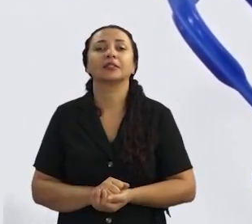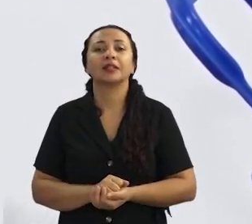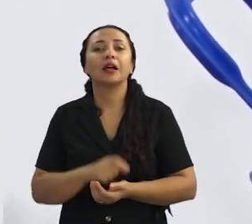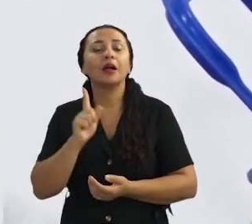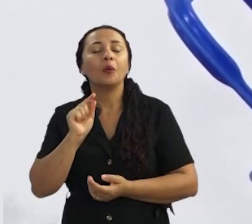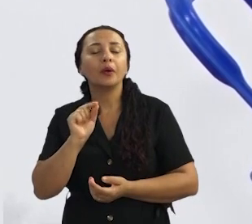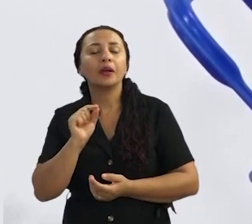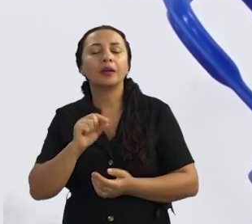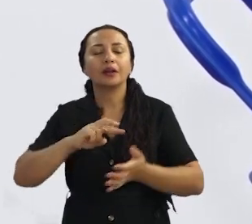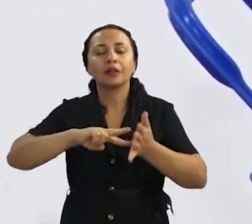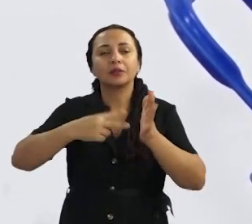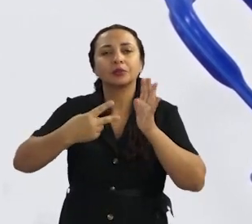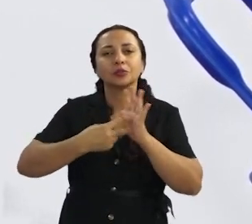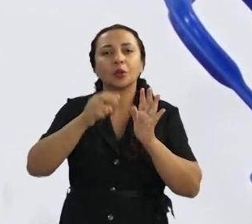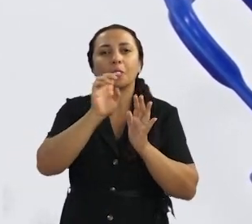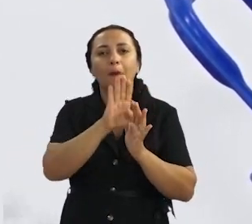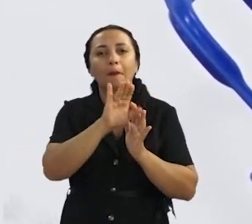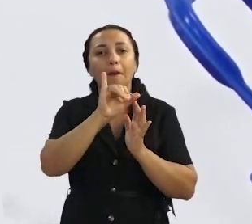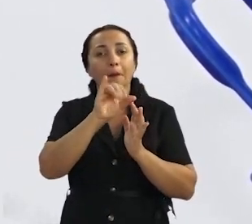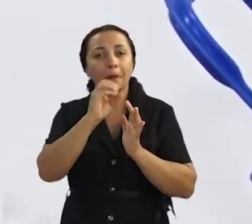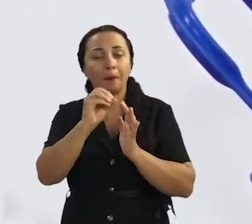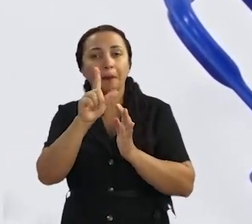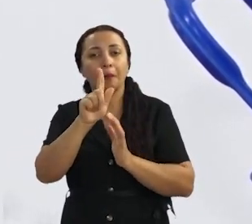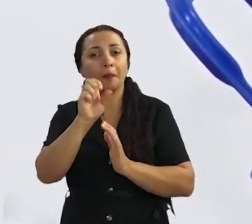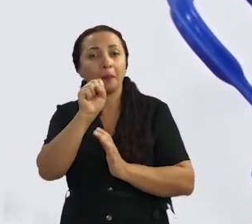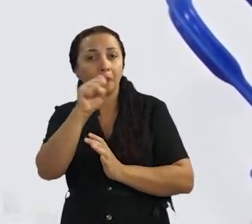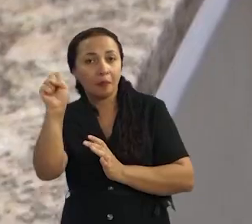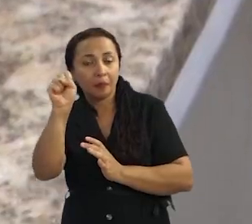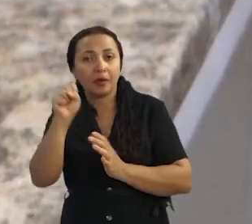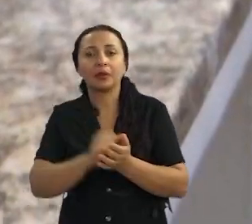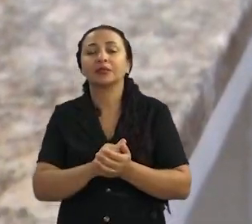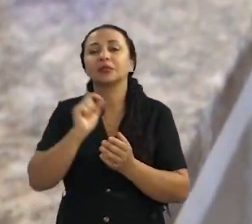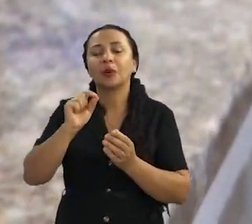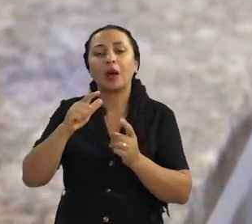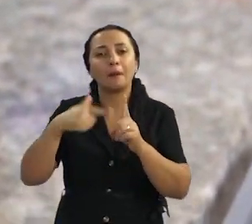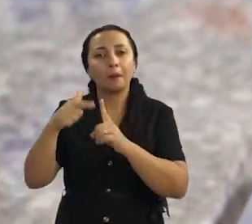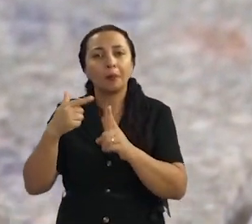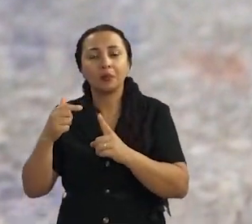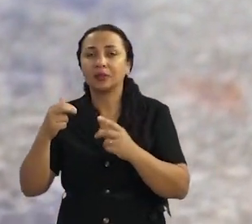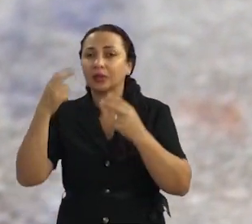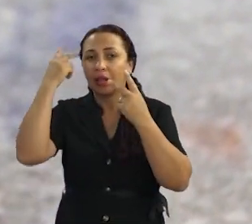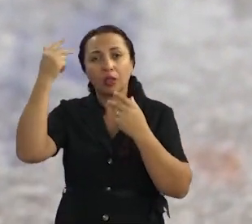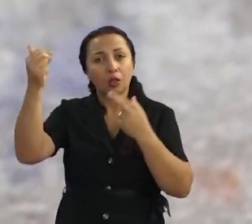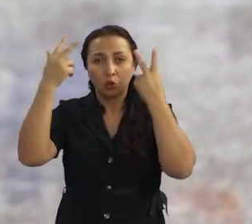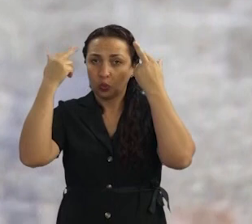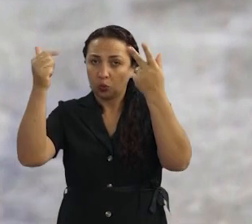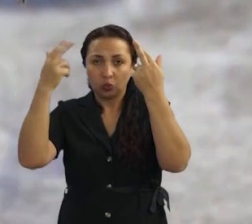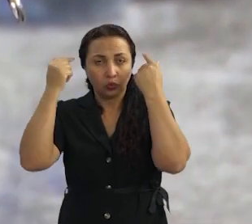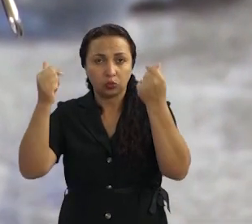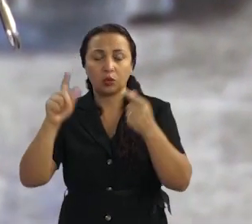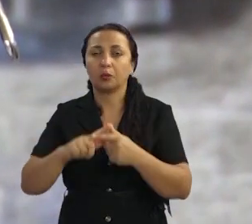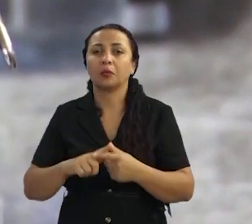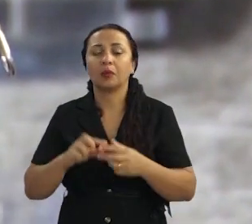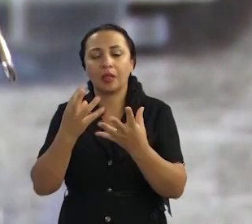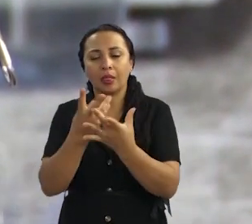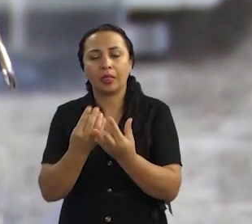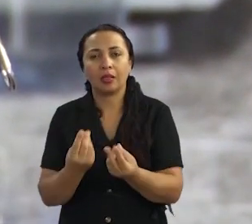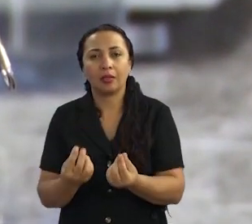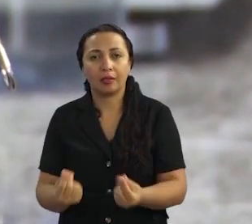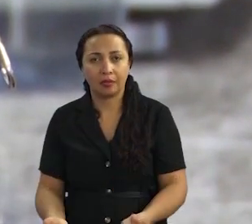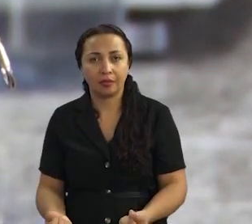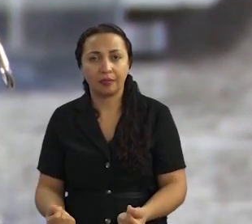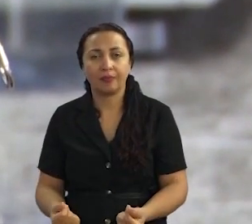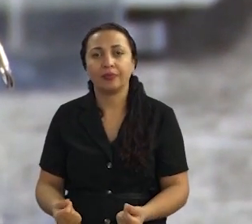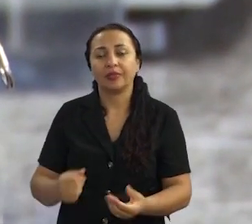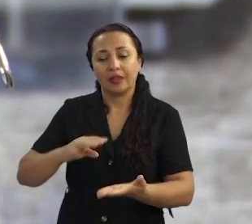biogás é um gás produzido naturalmente na natureza, que é decorrente da decomposição da matéria